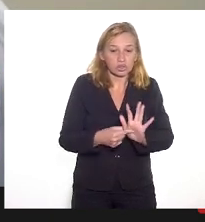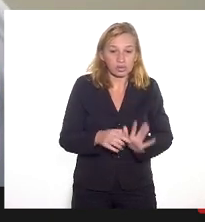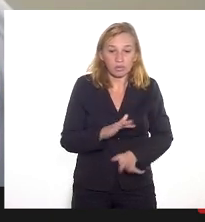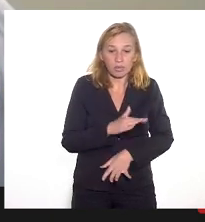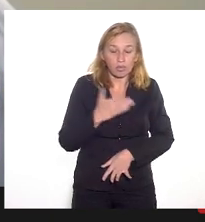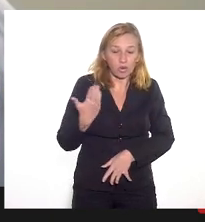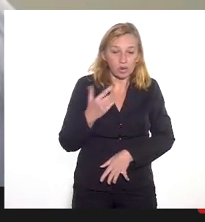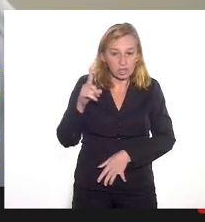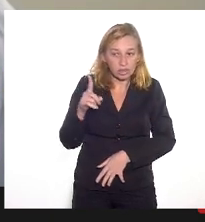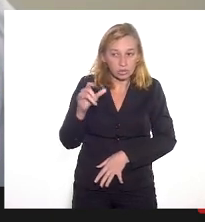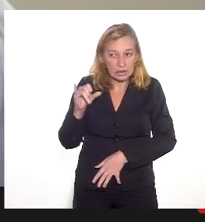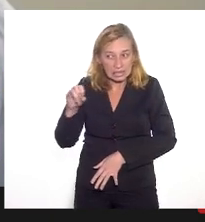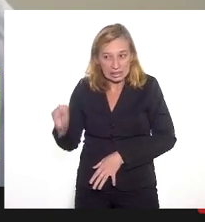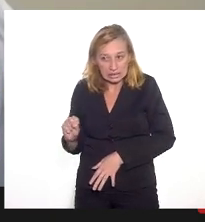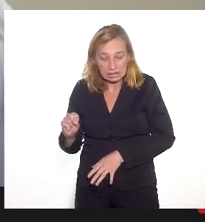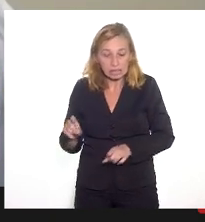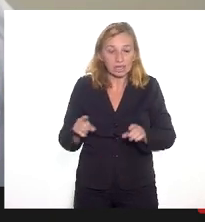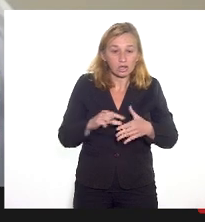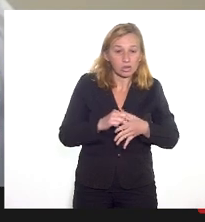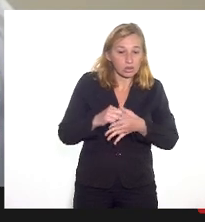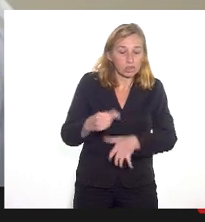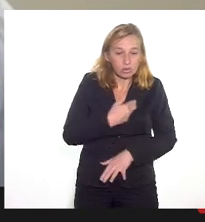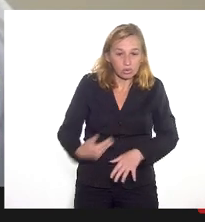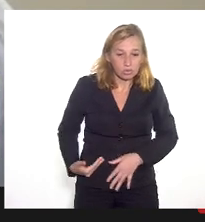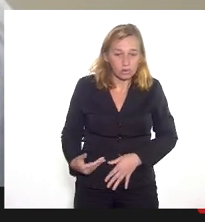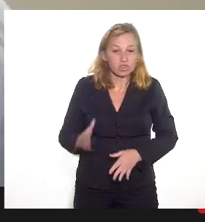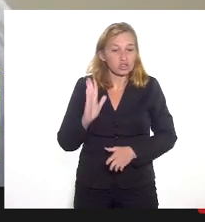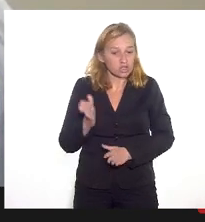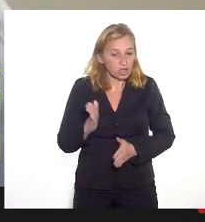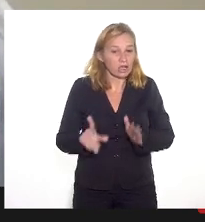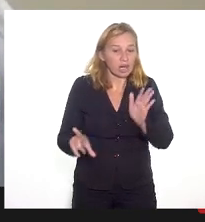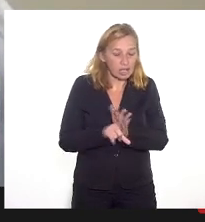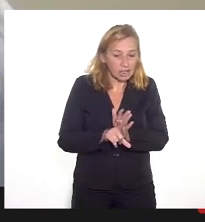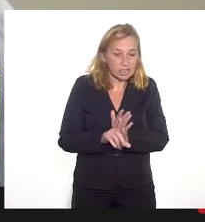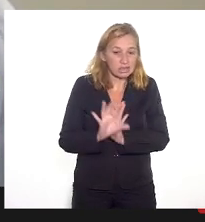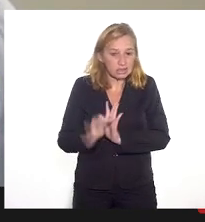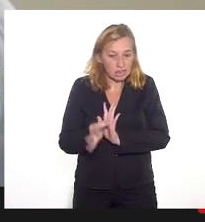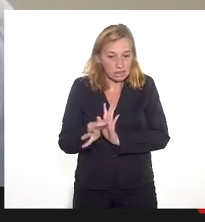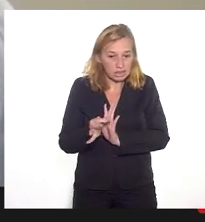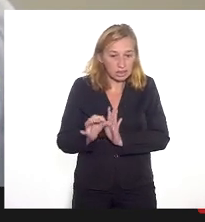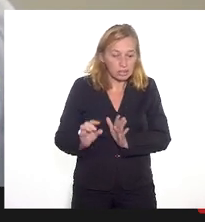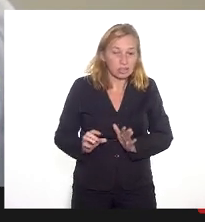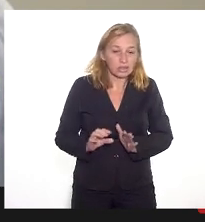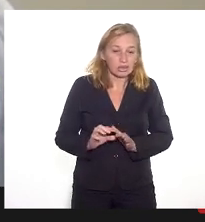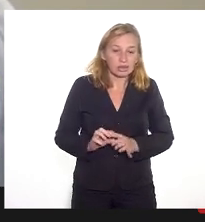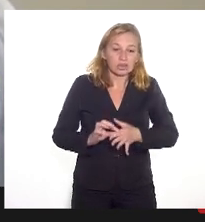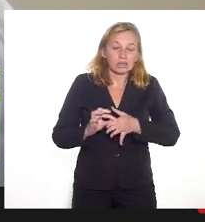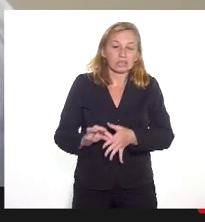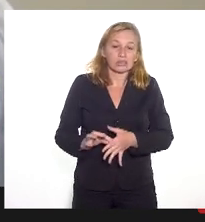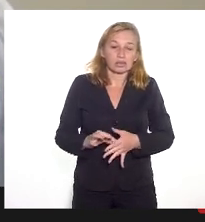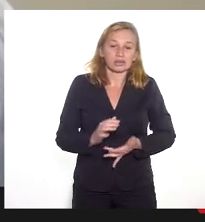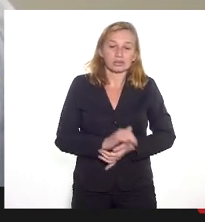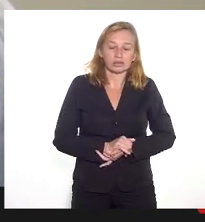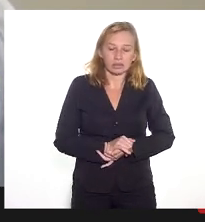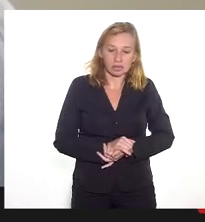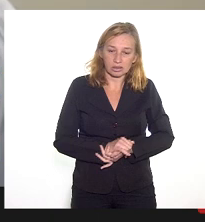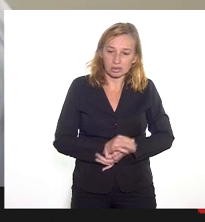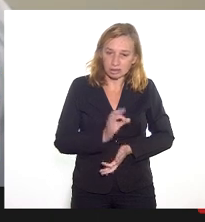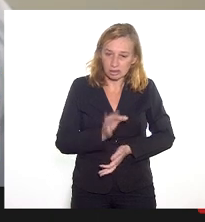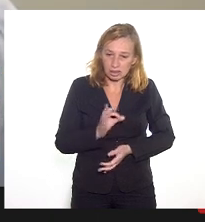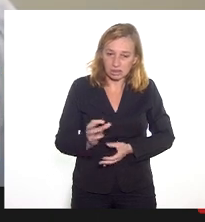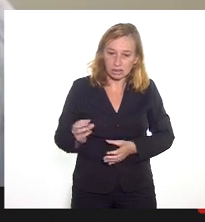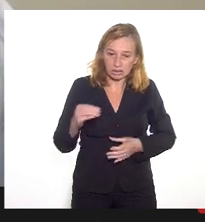Lins, e o líder do governo levou a lei já sancionada em vigor para assumir que o governo daria prioridade à sua